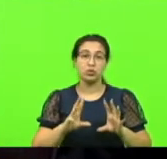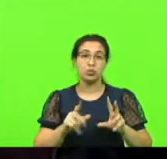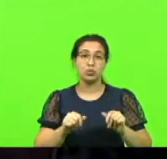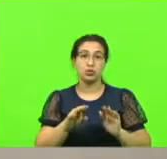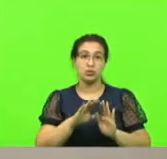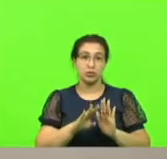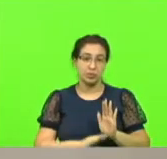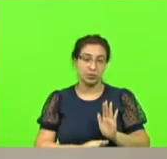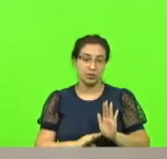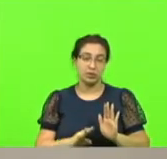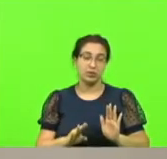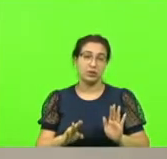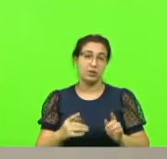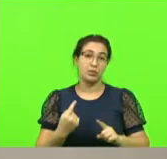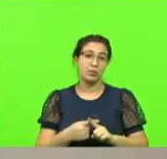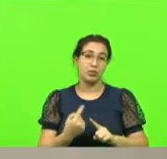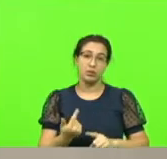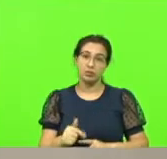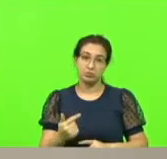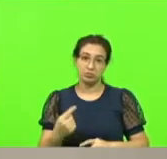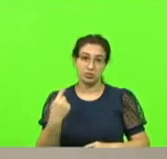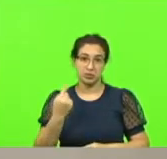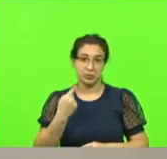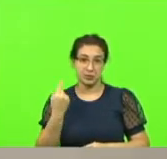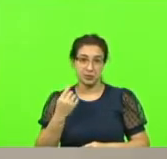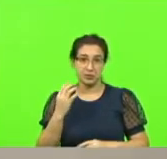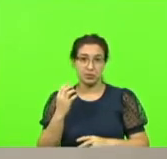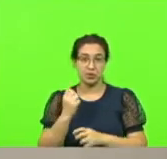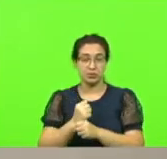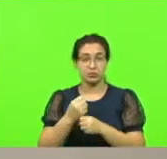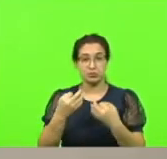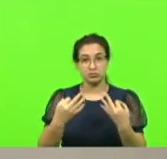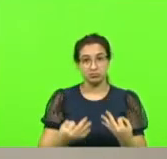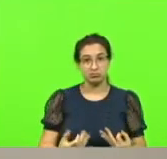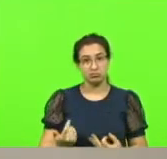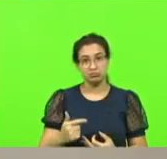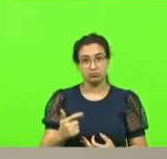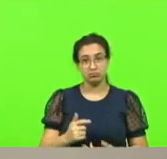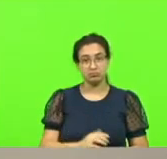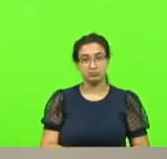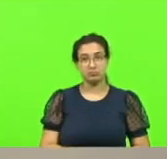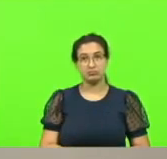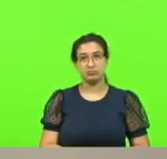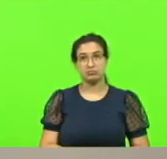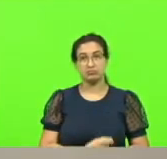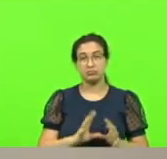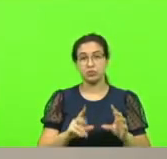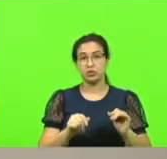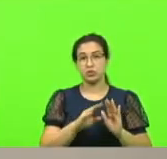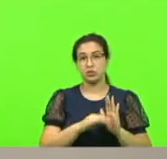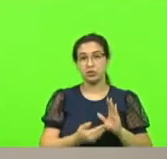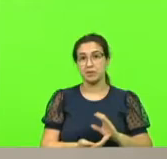em virtude de não termos quórum para deliberarmos a partir de agora as matérias. Então, estão todas retiradas de pauta.